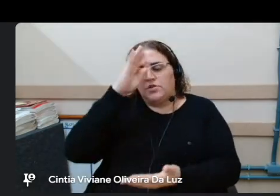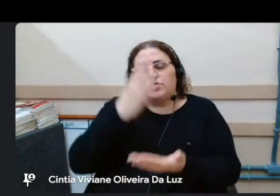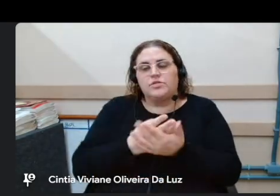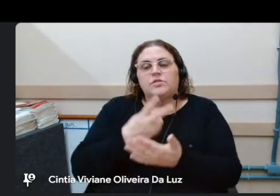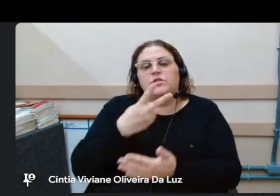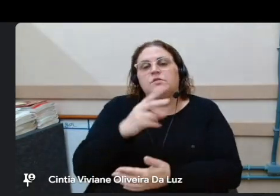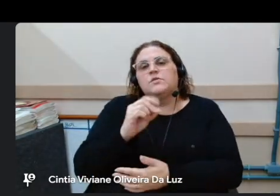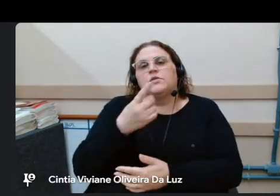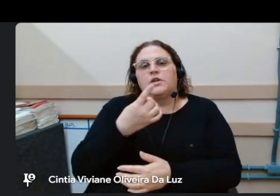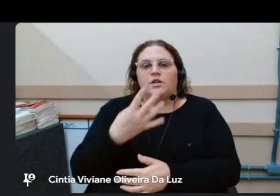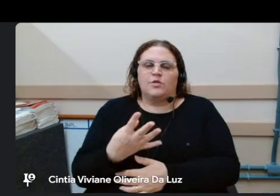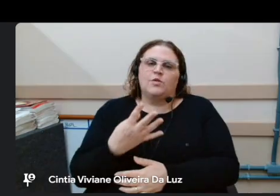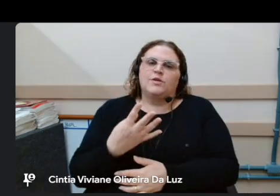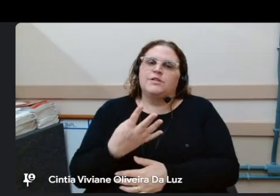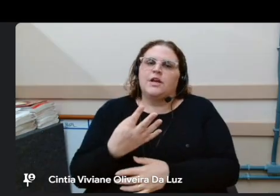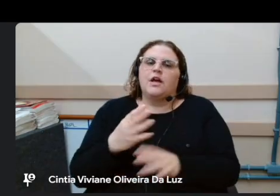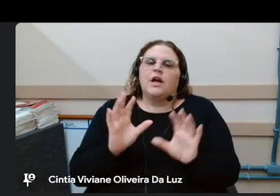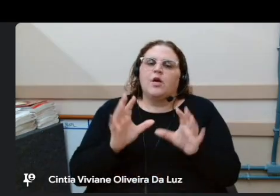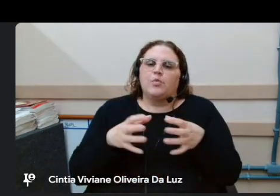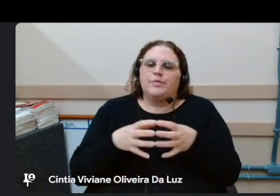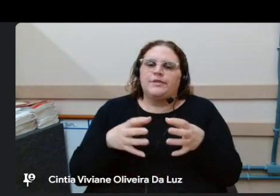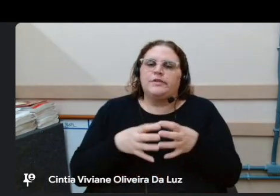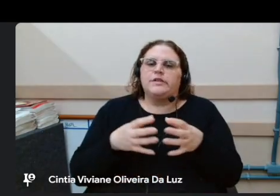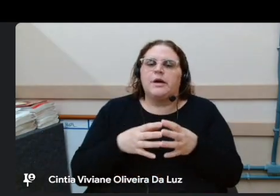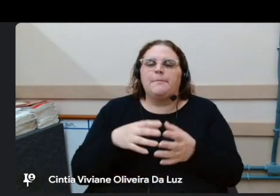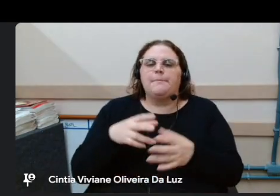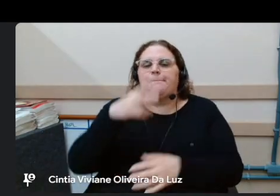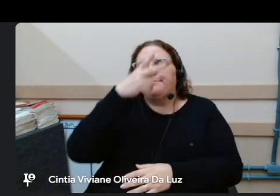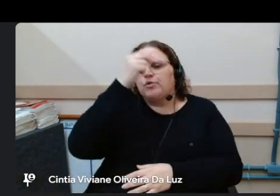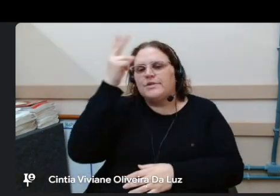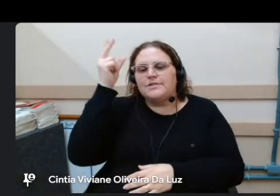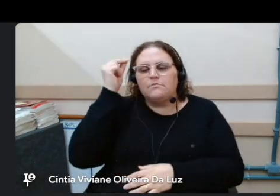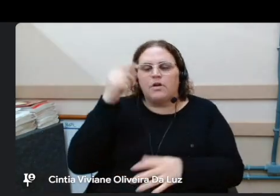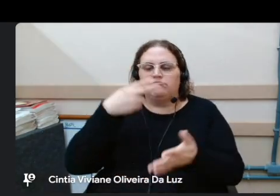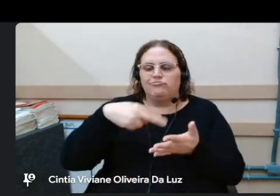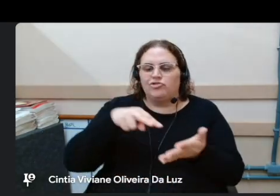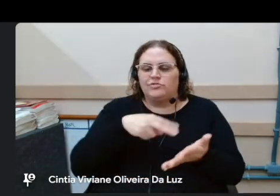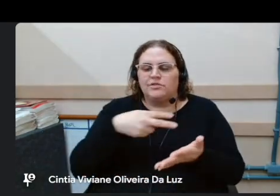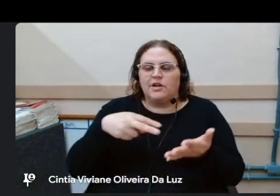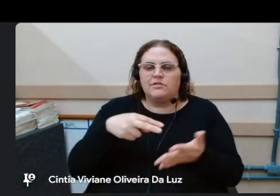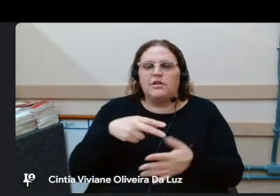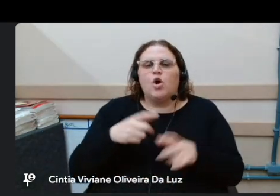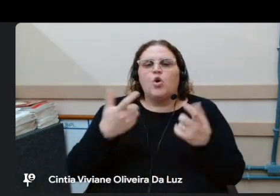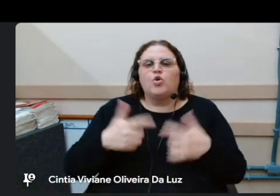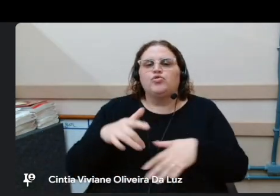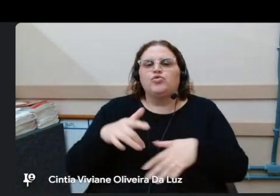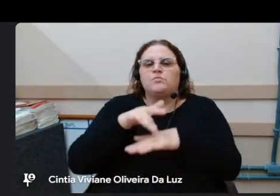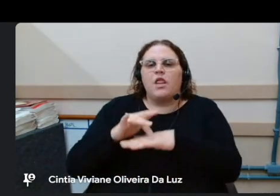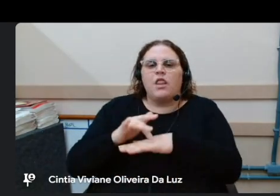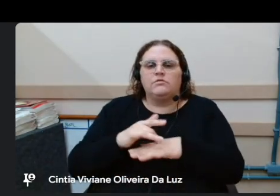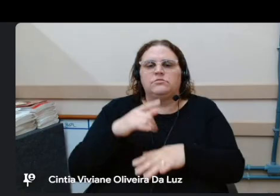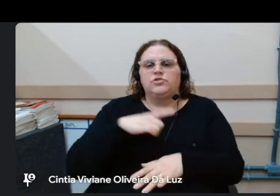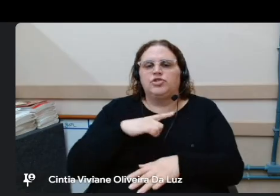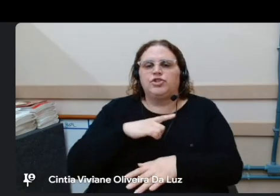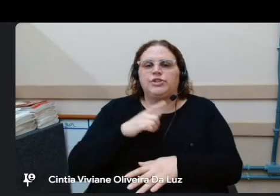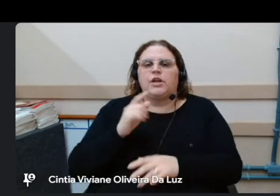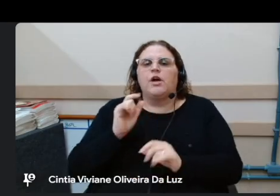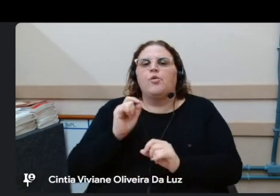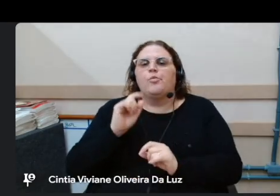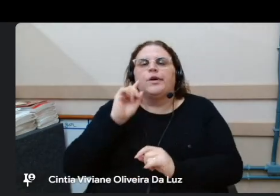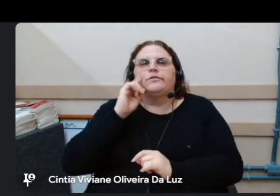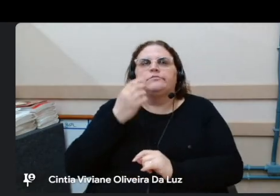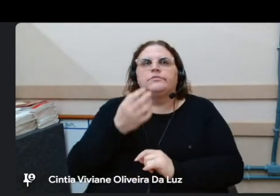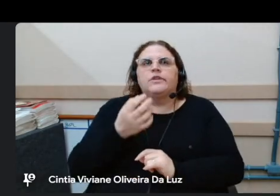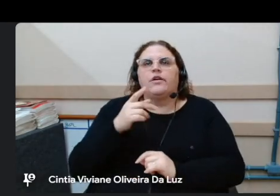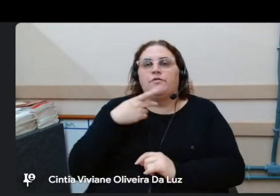eh eu criei em 2014 A companhia Municipal de dança EH onde os bailarinos